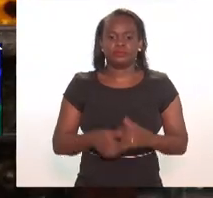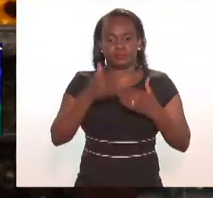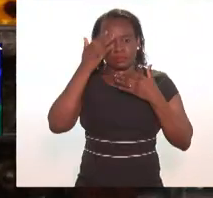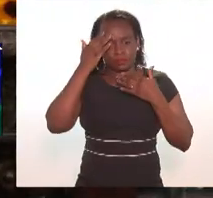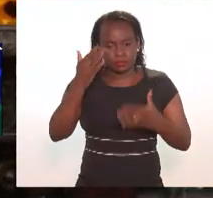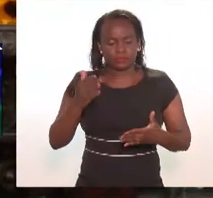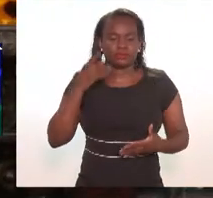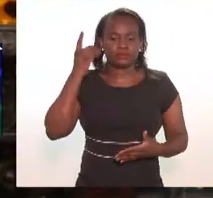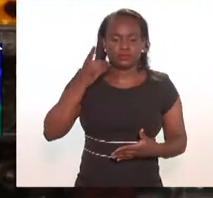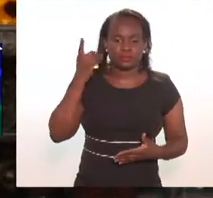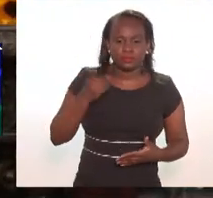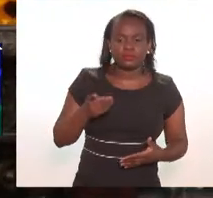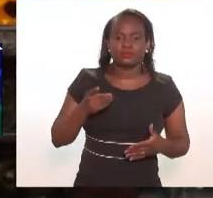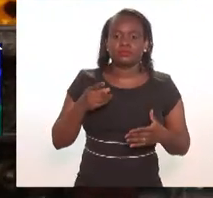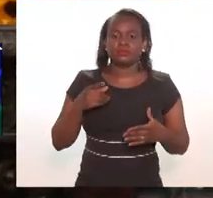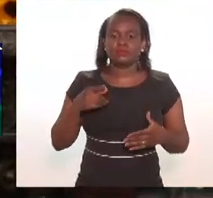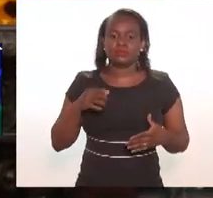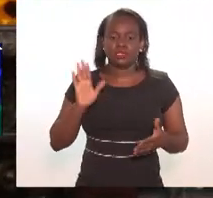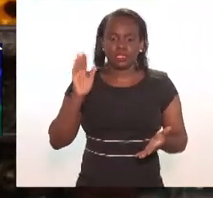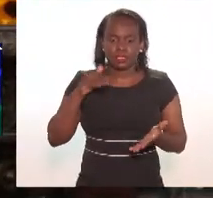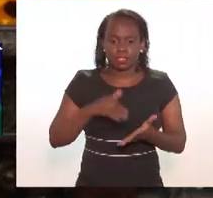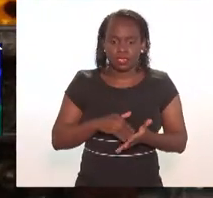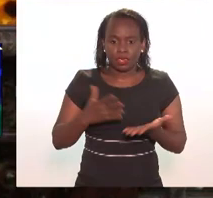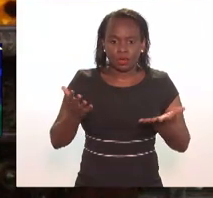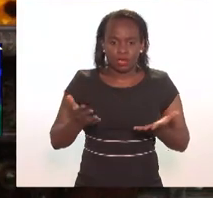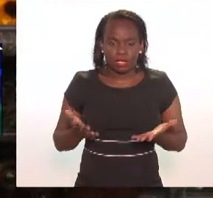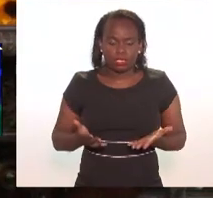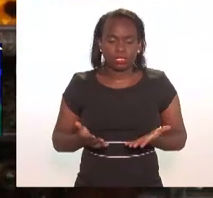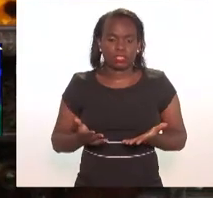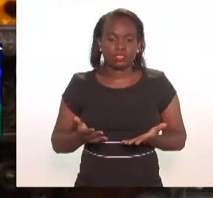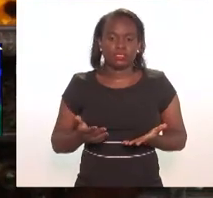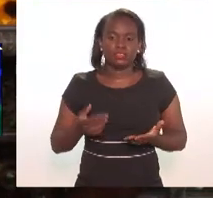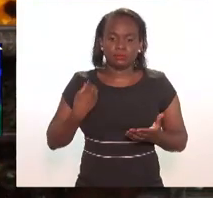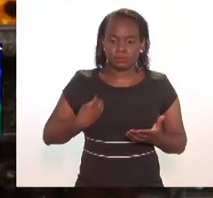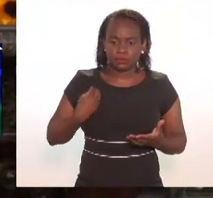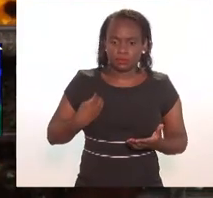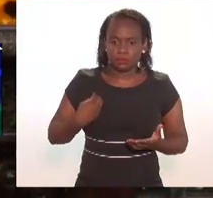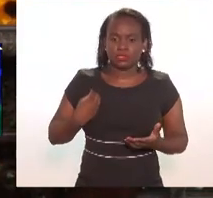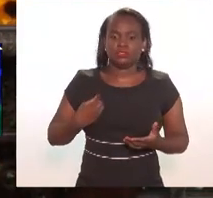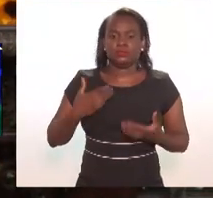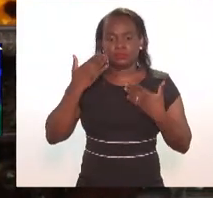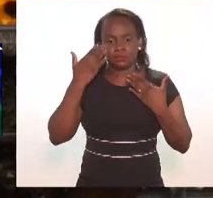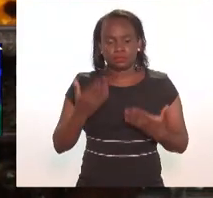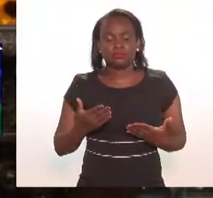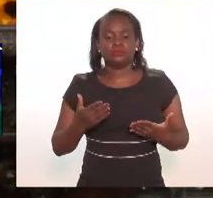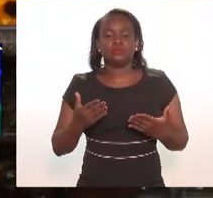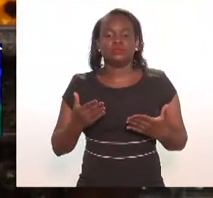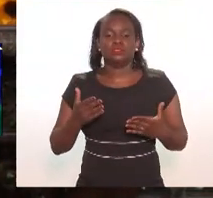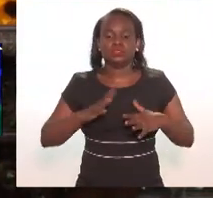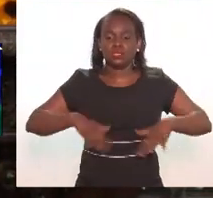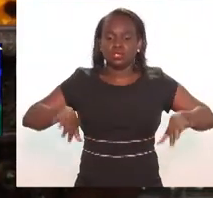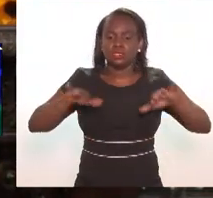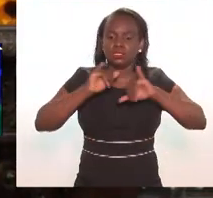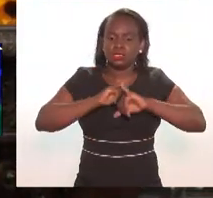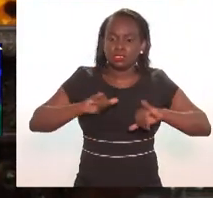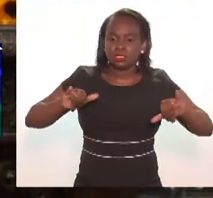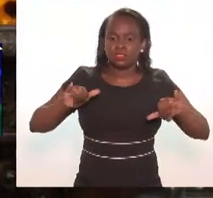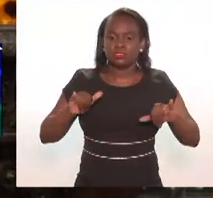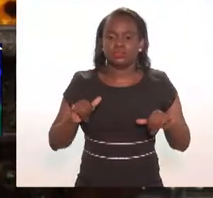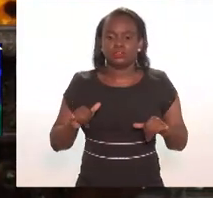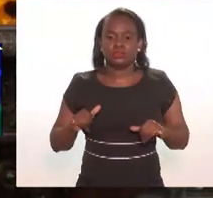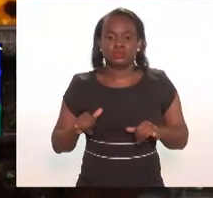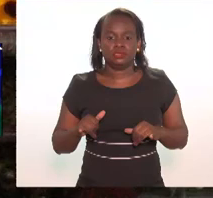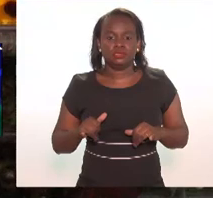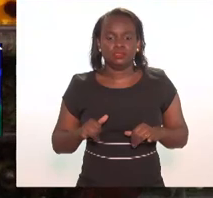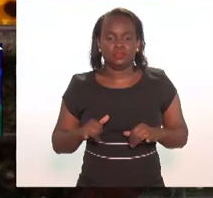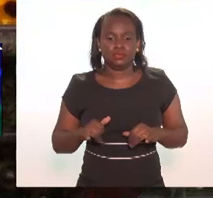Obrigada, nobre deputado, os deputados que até o momento estiveram presentes. Nossa campanha da Unali